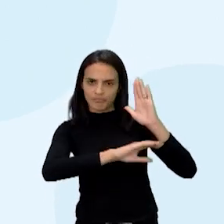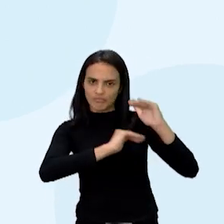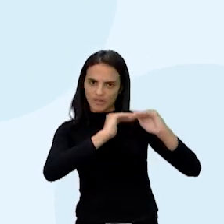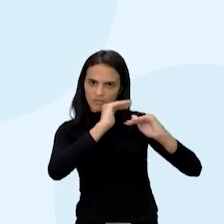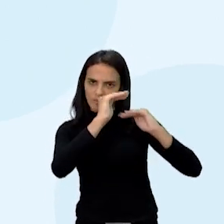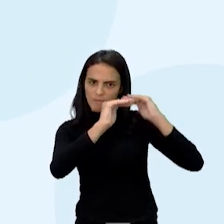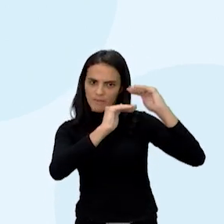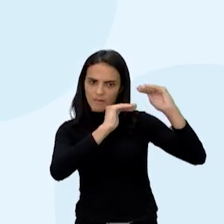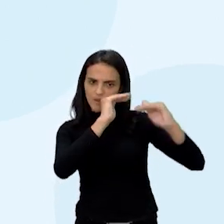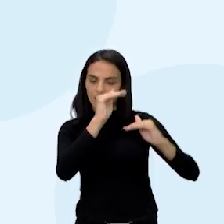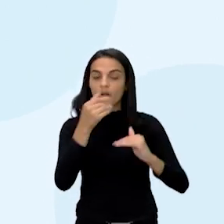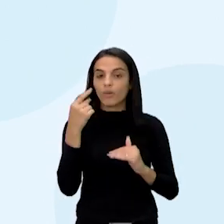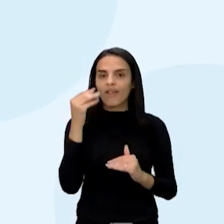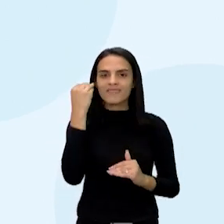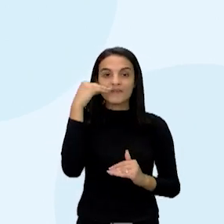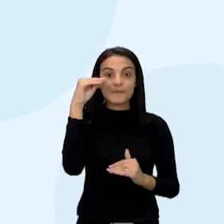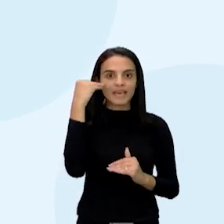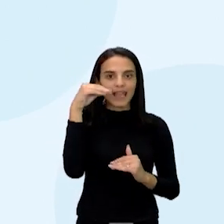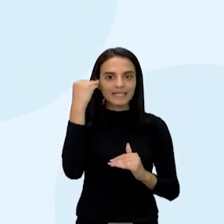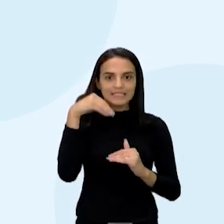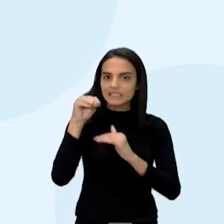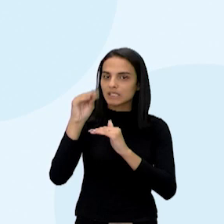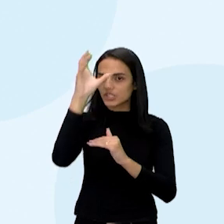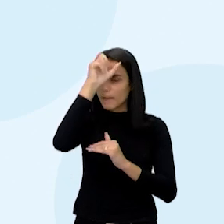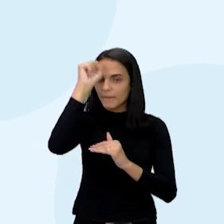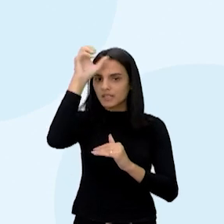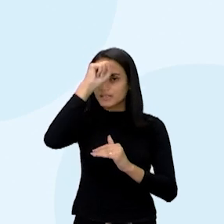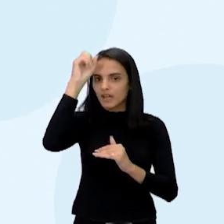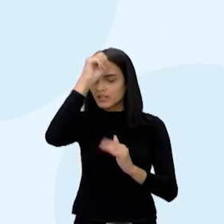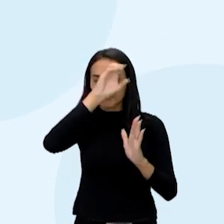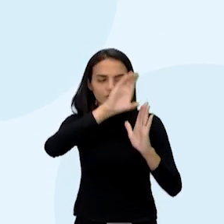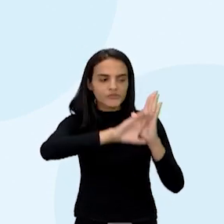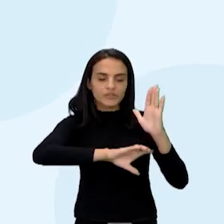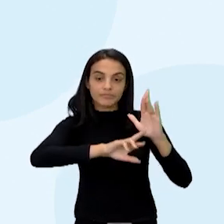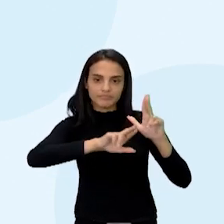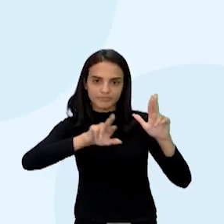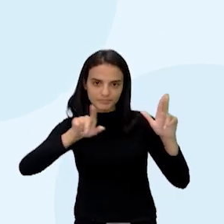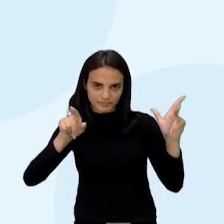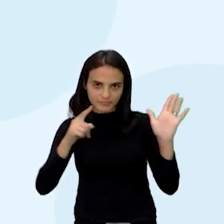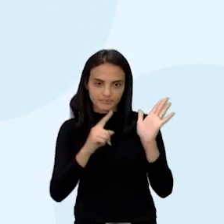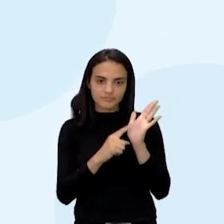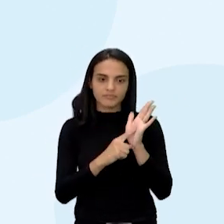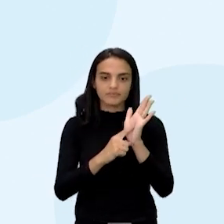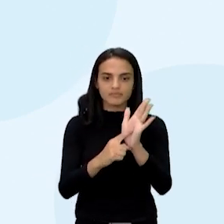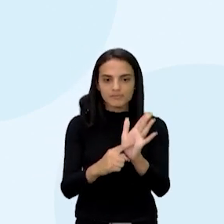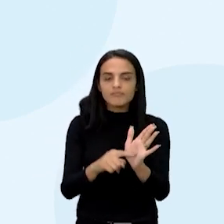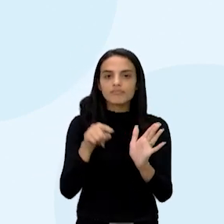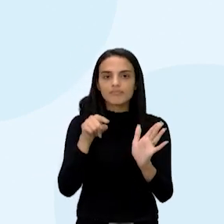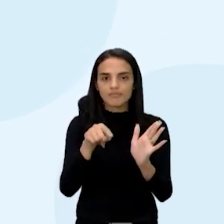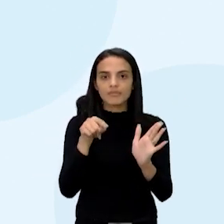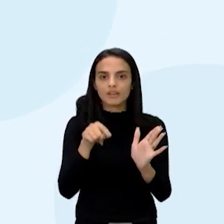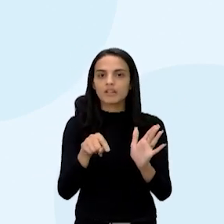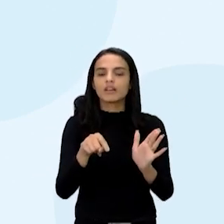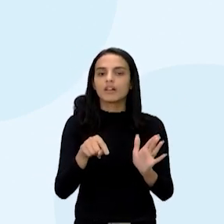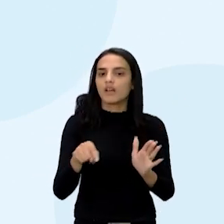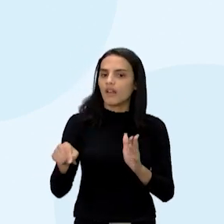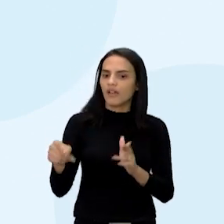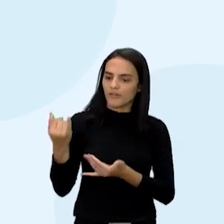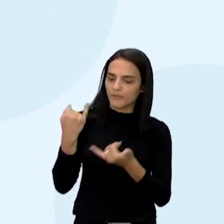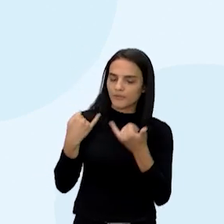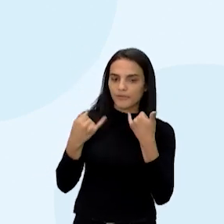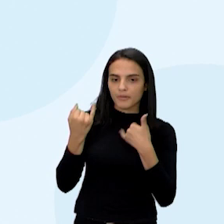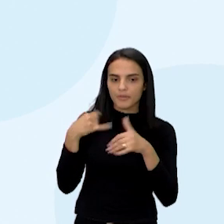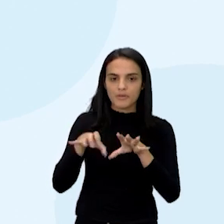na oferta de experiências de aprendizagem diversas das que o currículo regular normalmente apresenta. Ele requer formação de